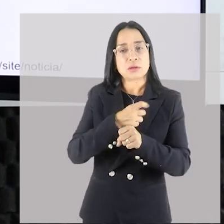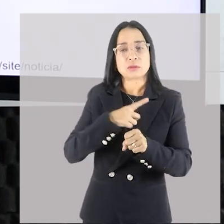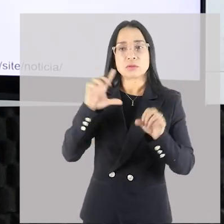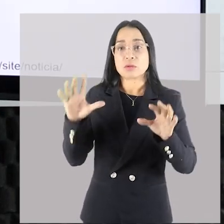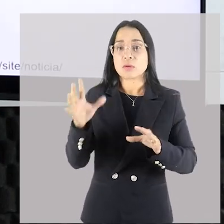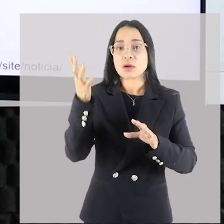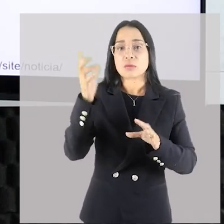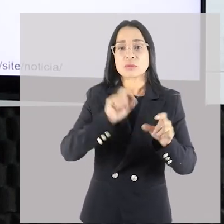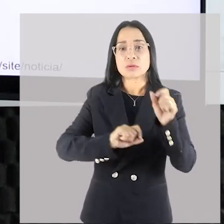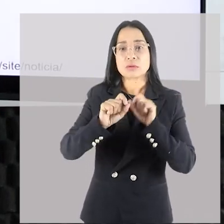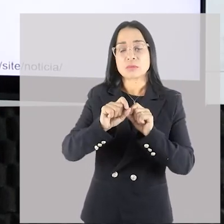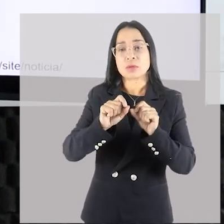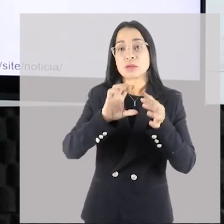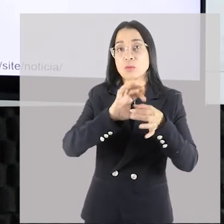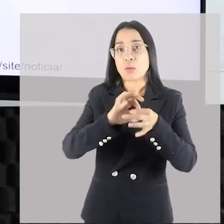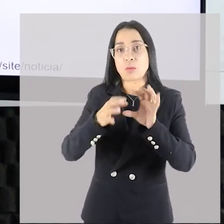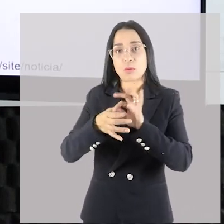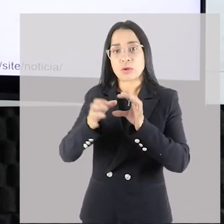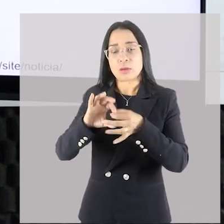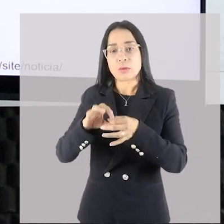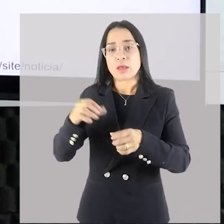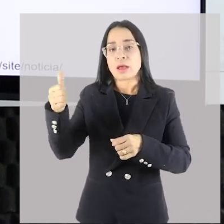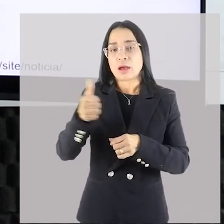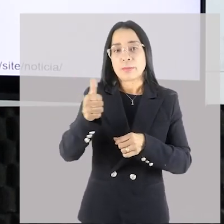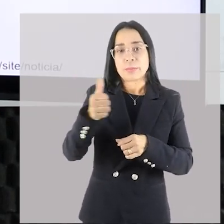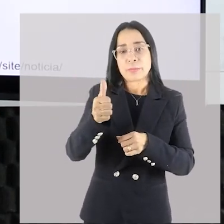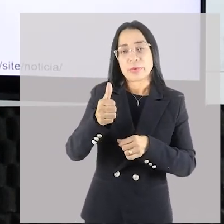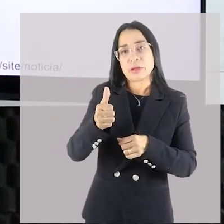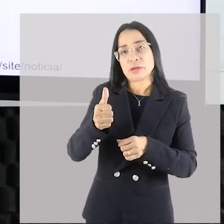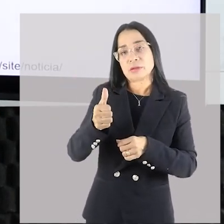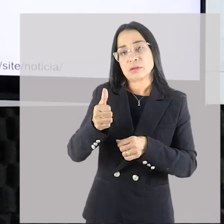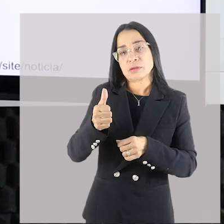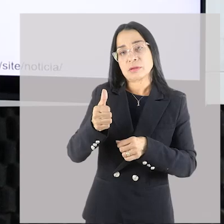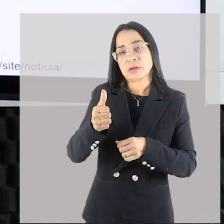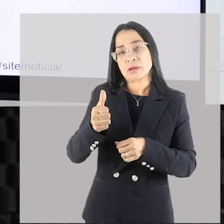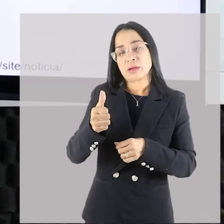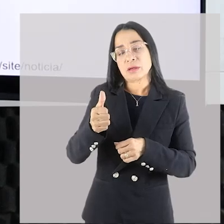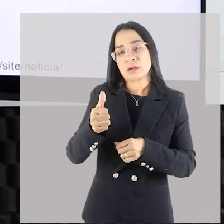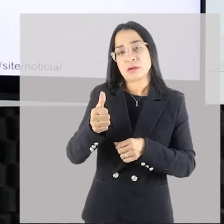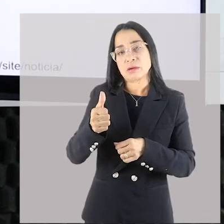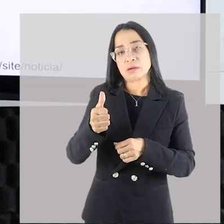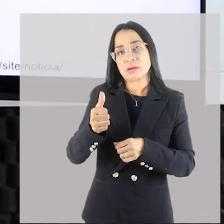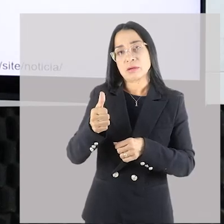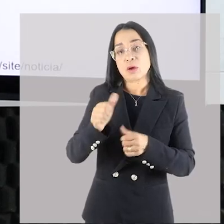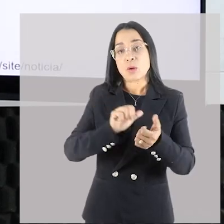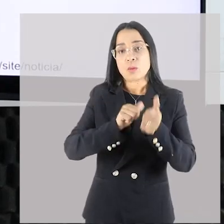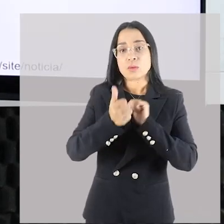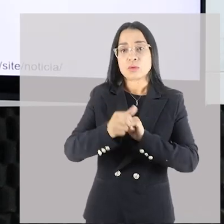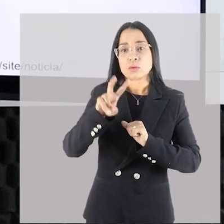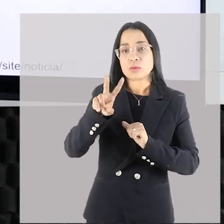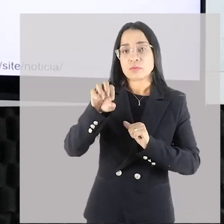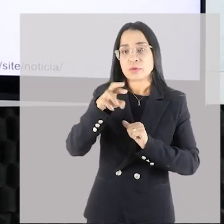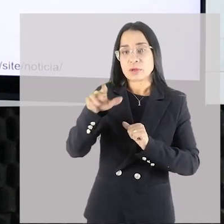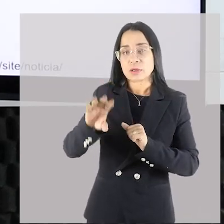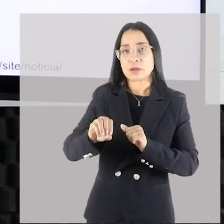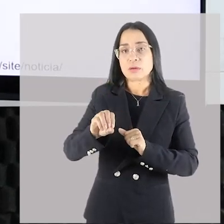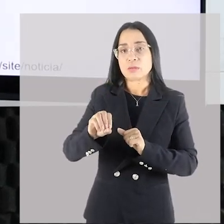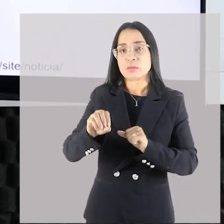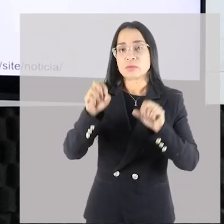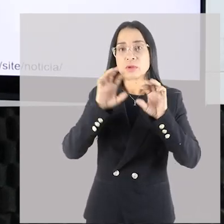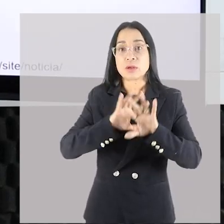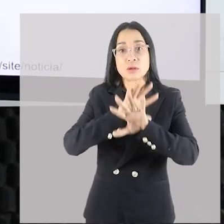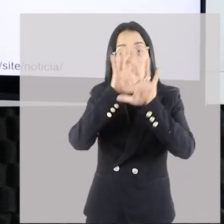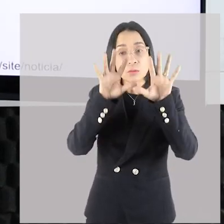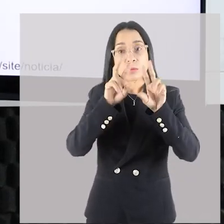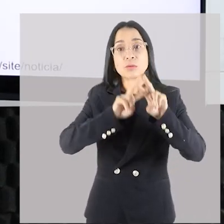olímpico. A diferença é que um é o jogo de verão, que são esses que a gente já está mais habituado, que a gente vê na TV, o qual eu